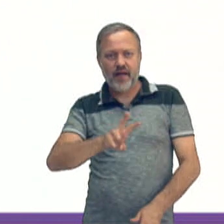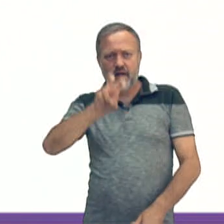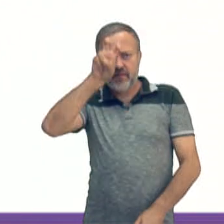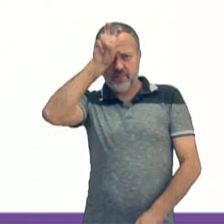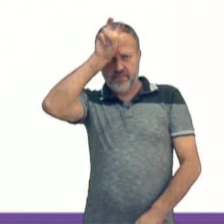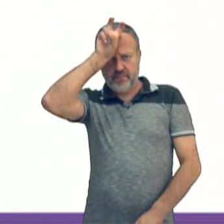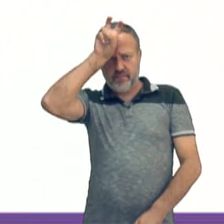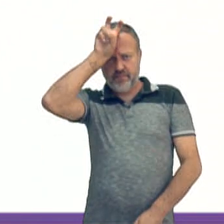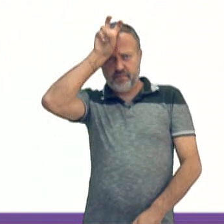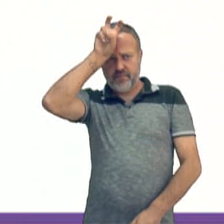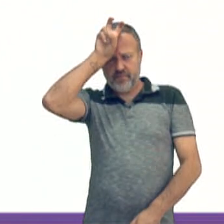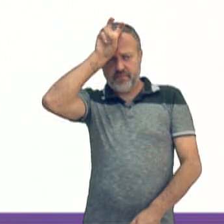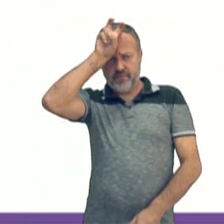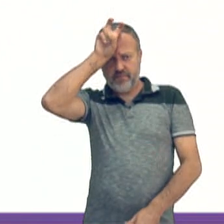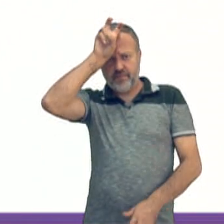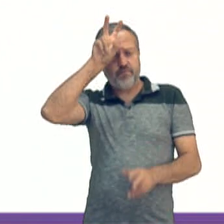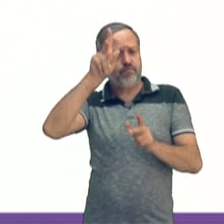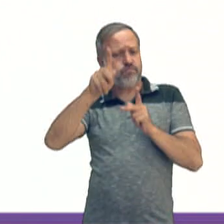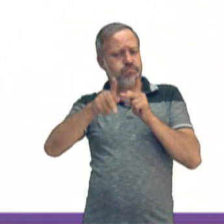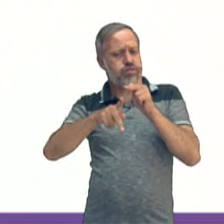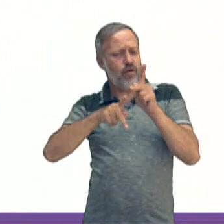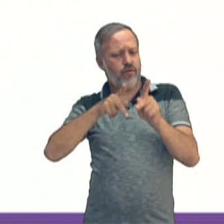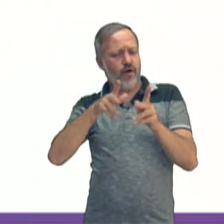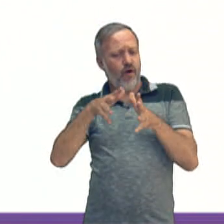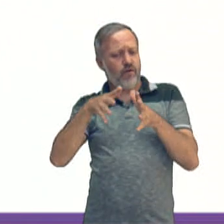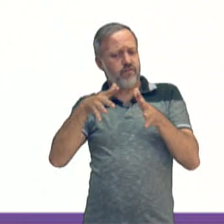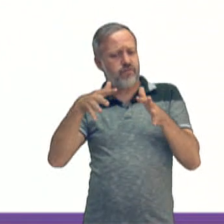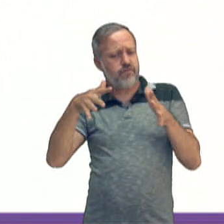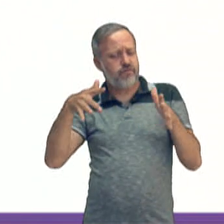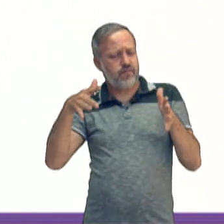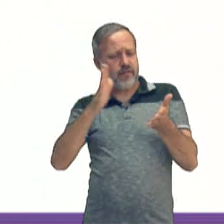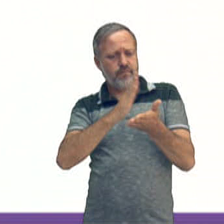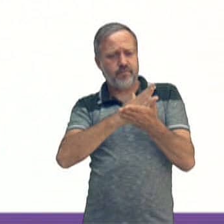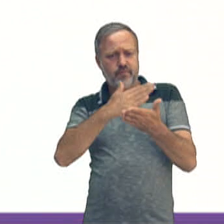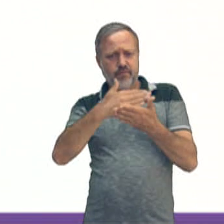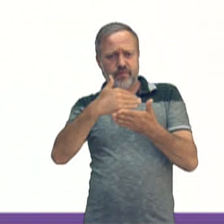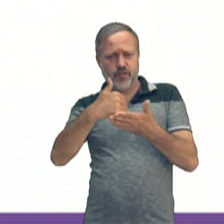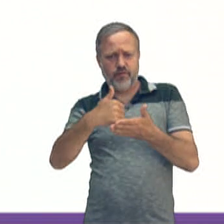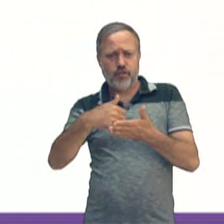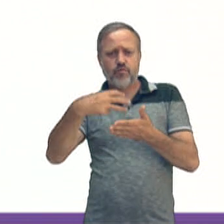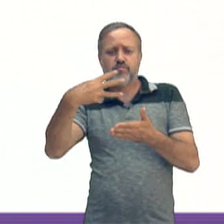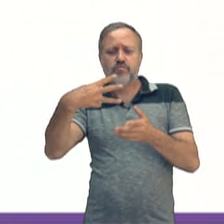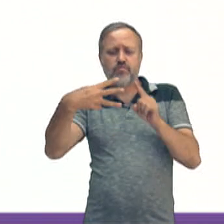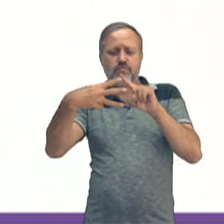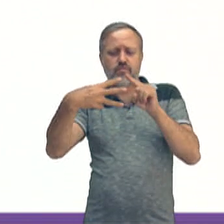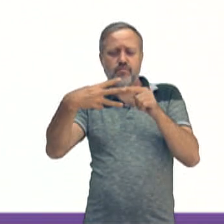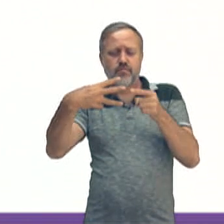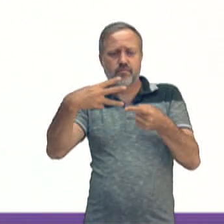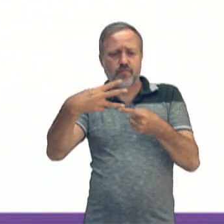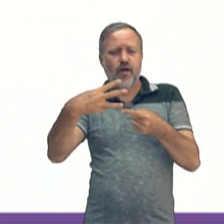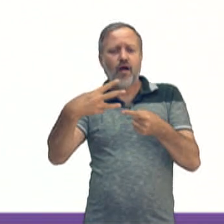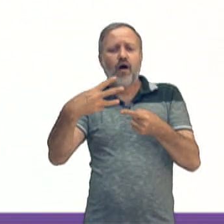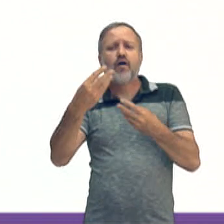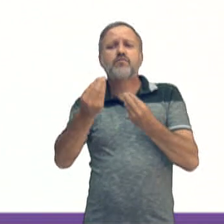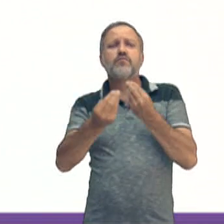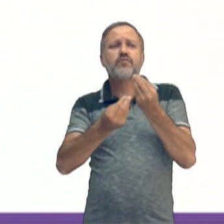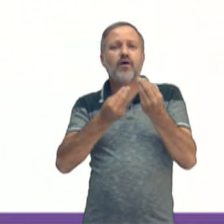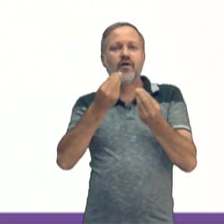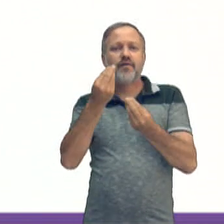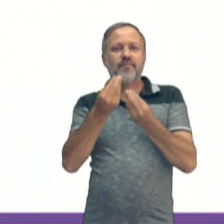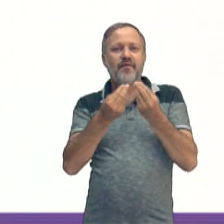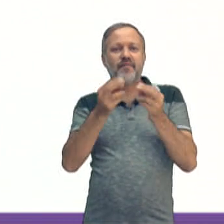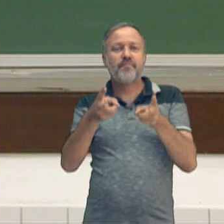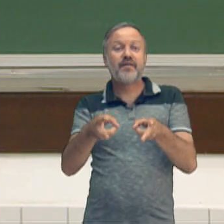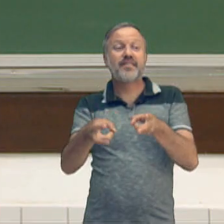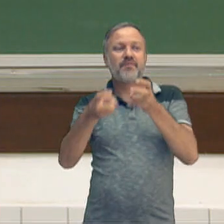egípcios, grande povo os egípcios, né? Que dividia-se em 3 estações. Ele era formulado a partir das variações